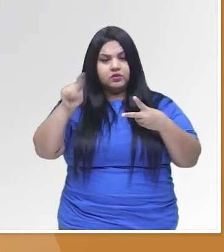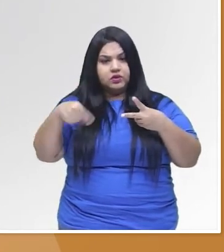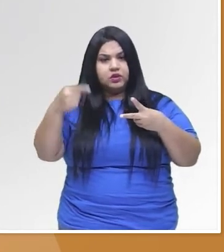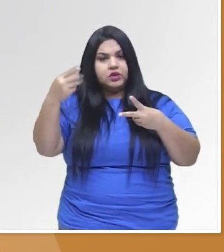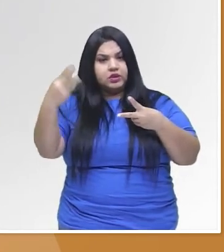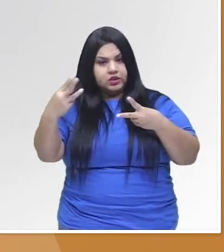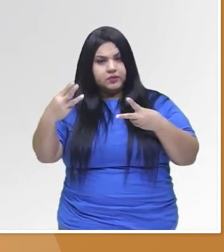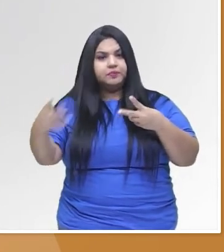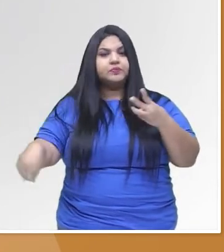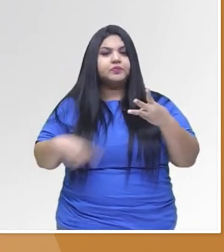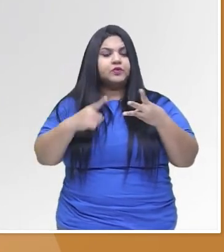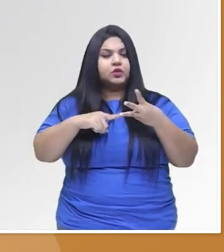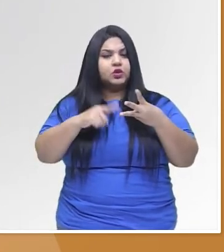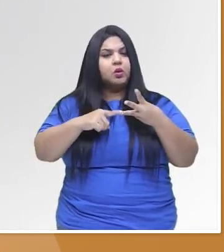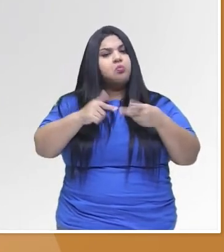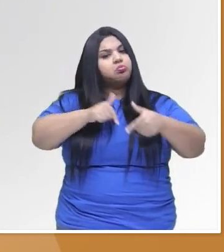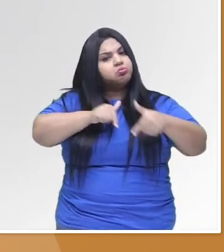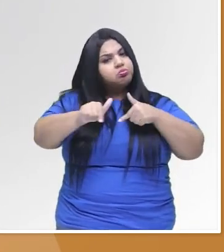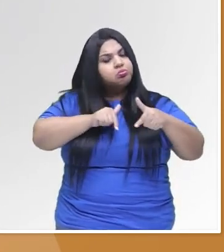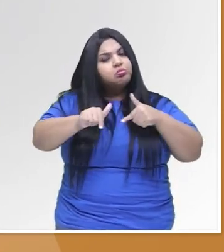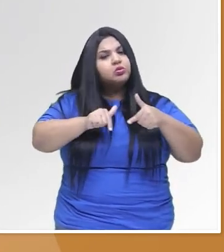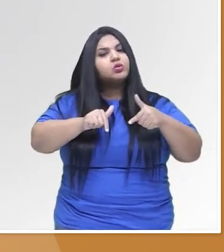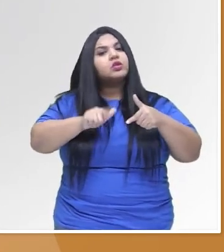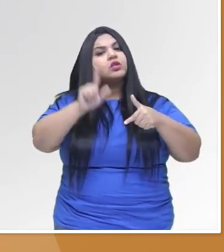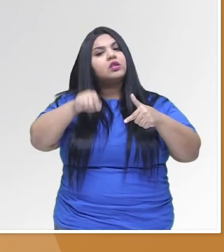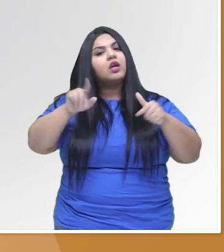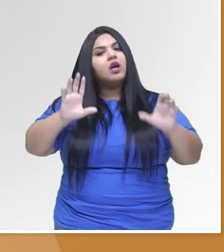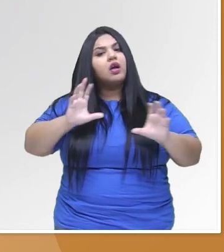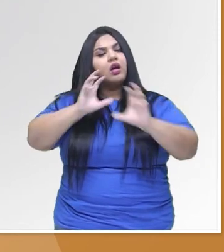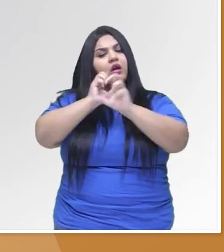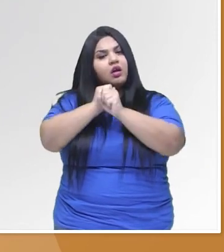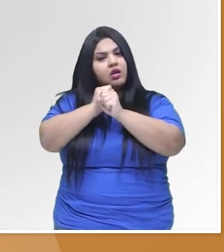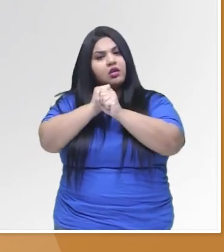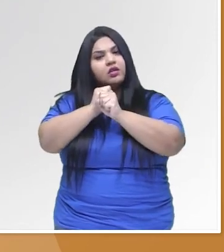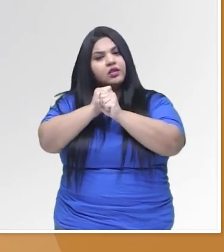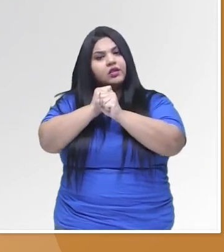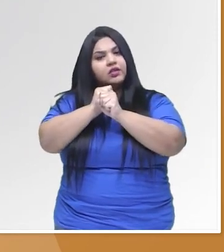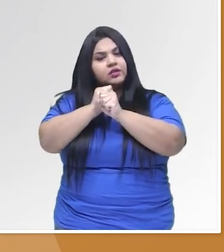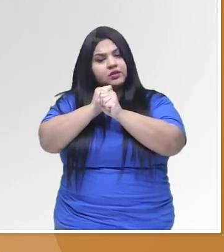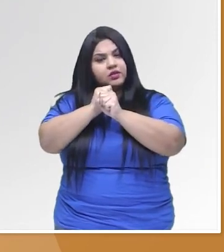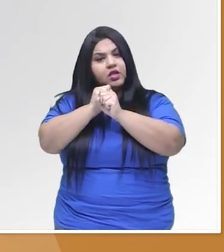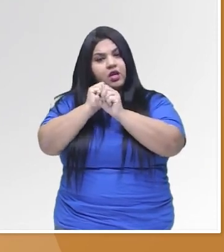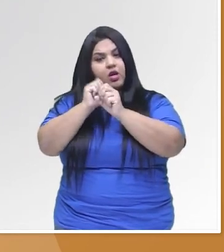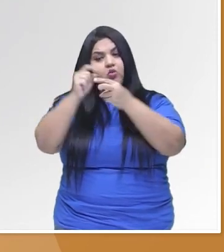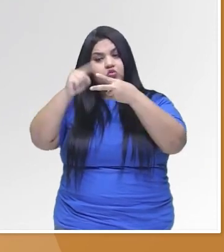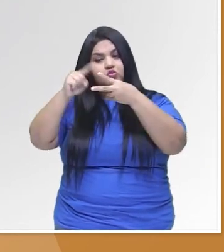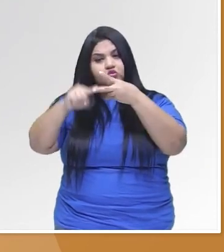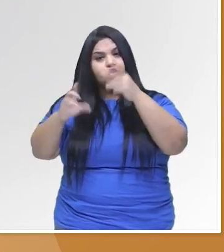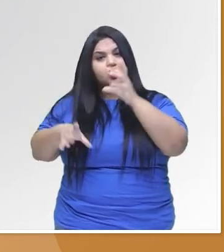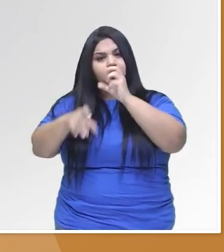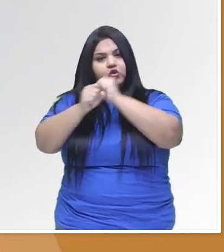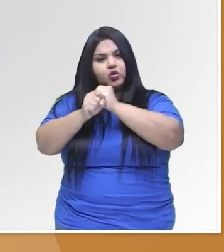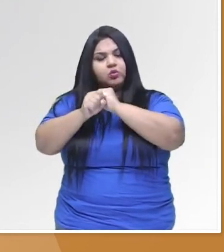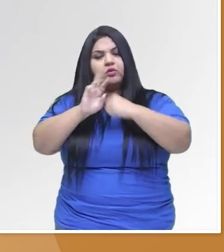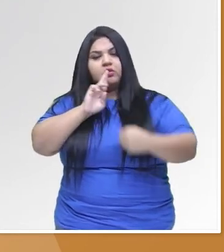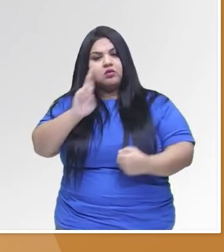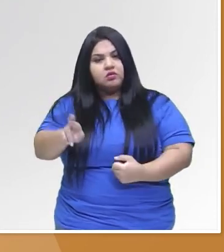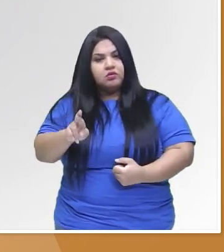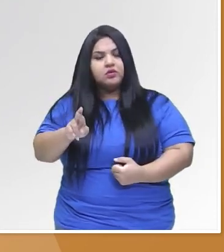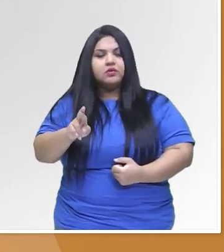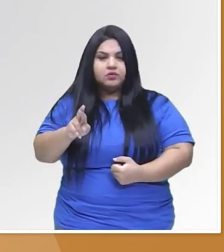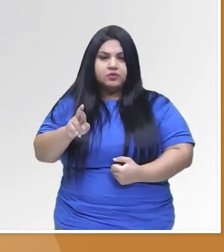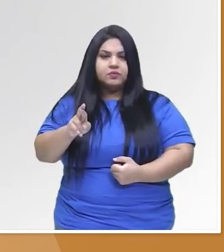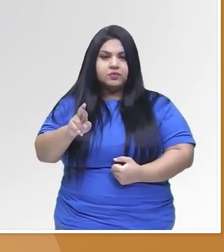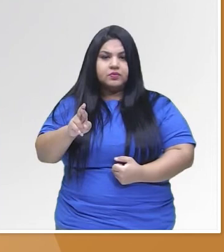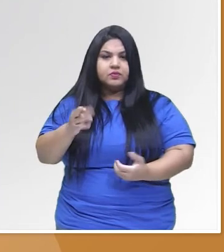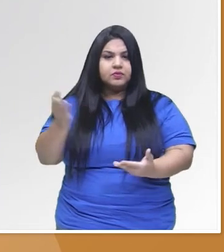46,3%, e os serviços, que é o quê? O resultado da atividade agropecuária mais a atividade industrial, tá? É a soma